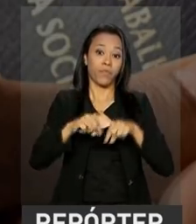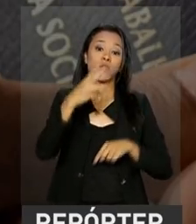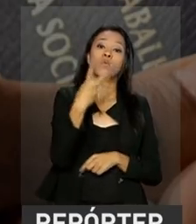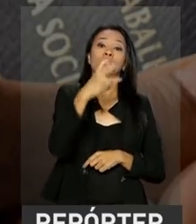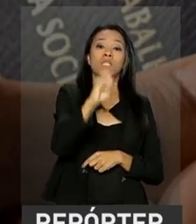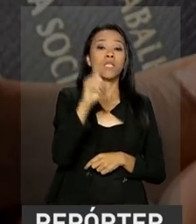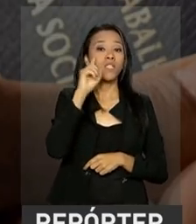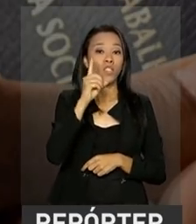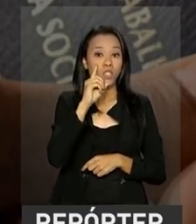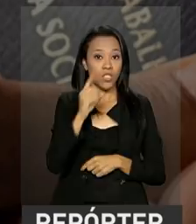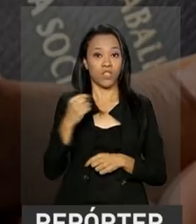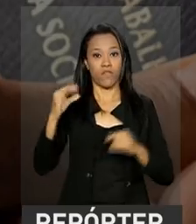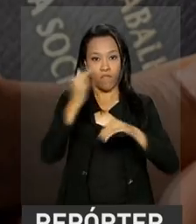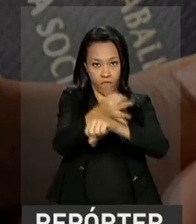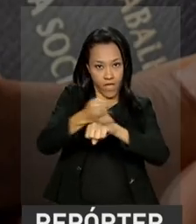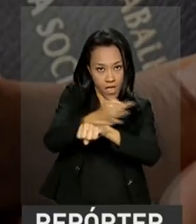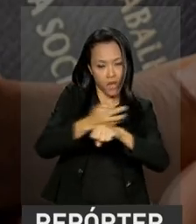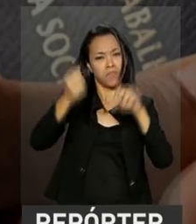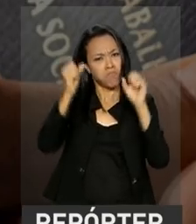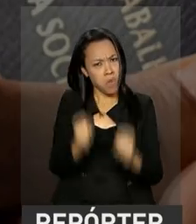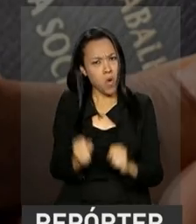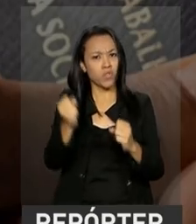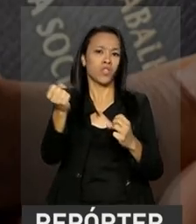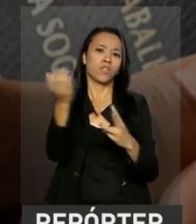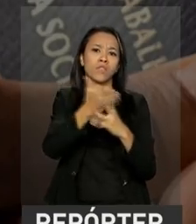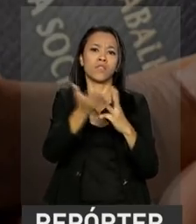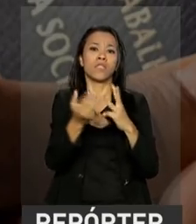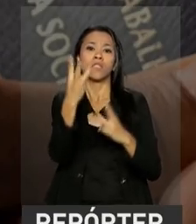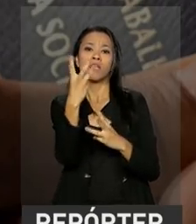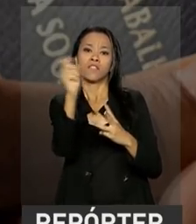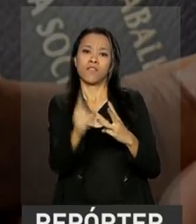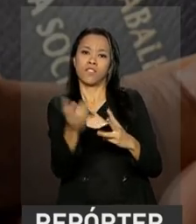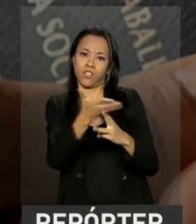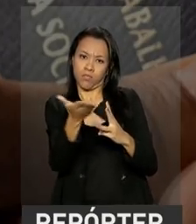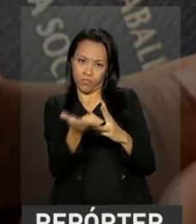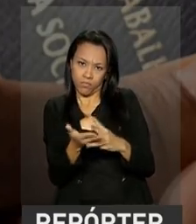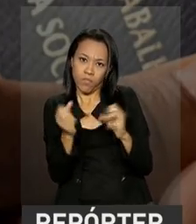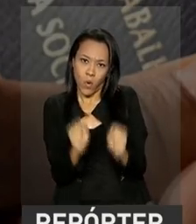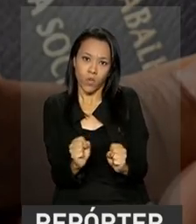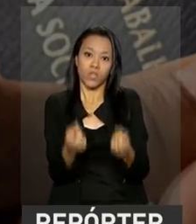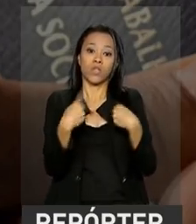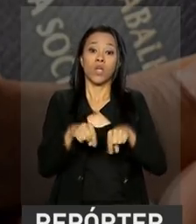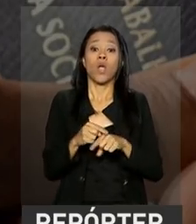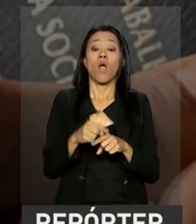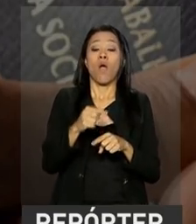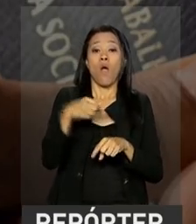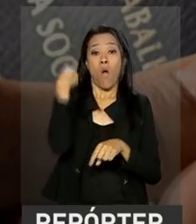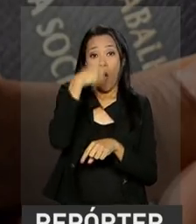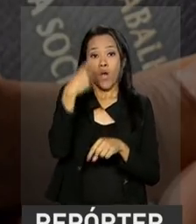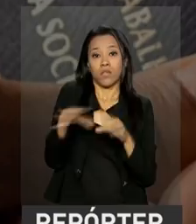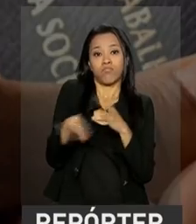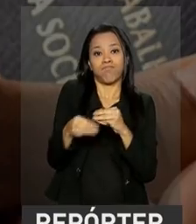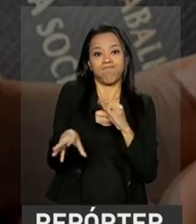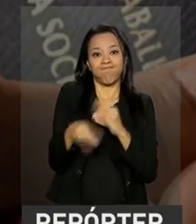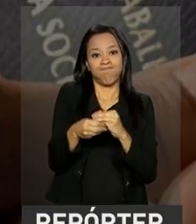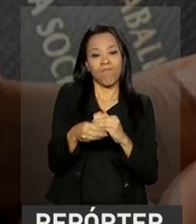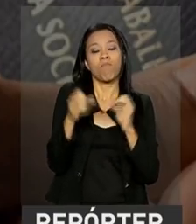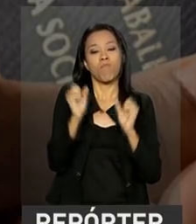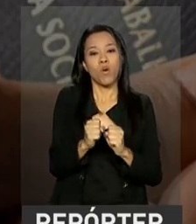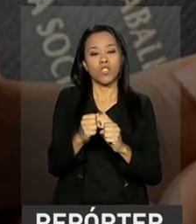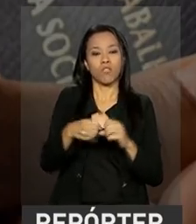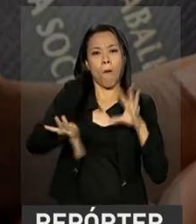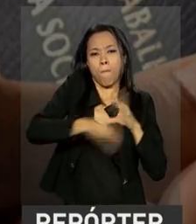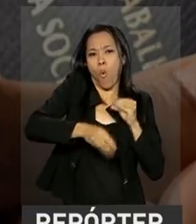dias de férias poderão ser divididos em até três vezes para as horas extras pode ser criado um banco de